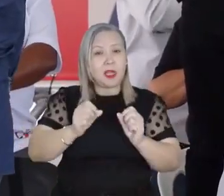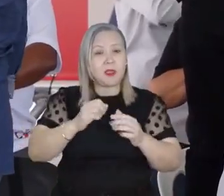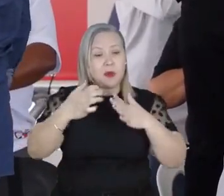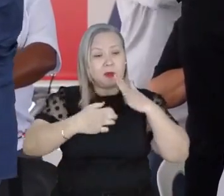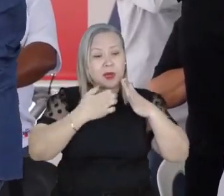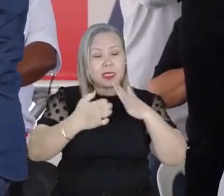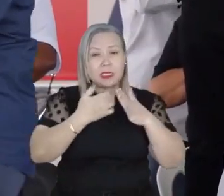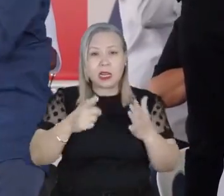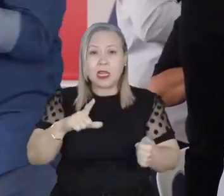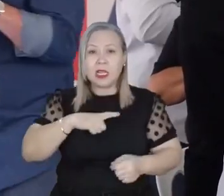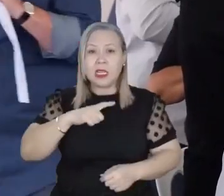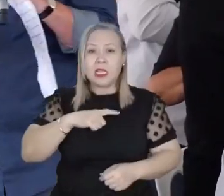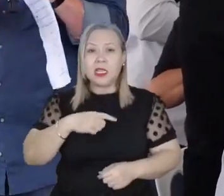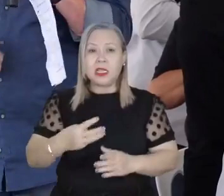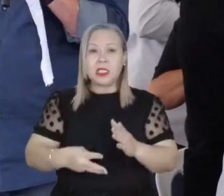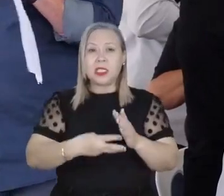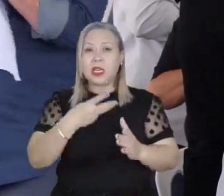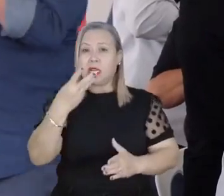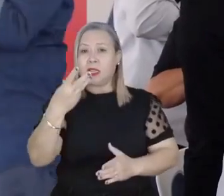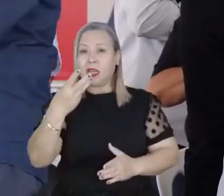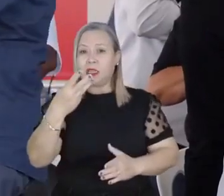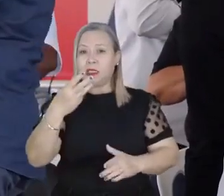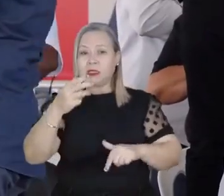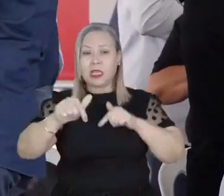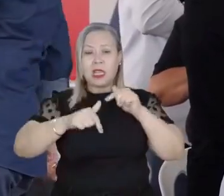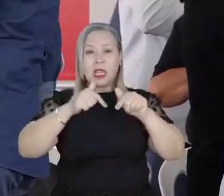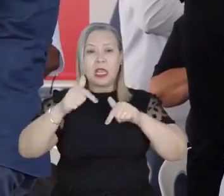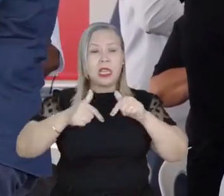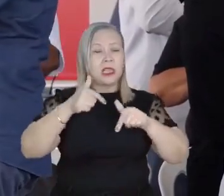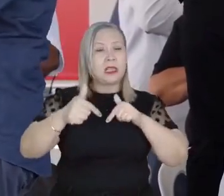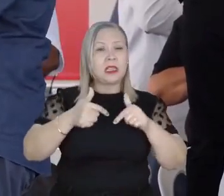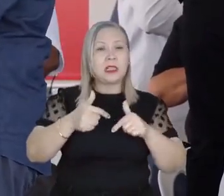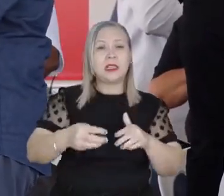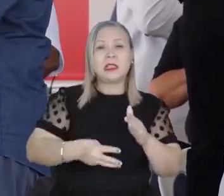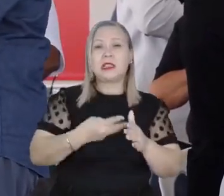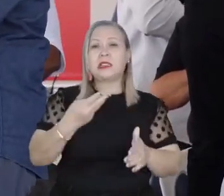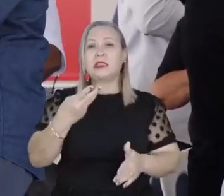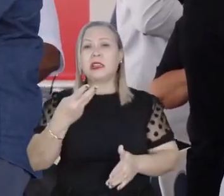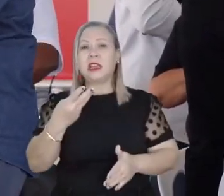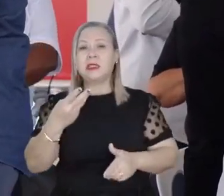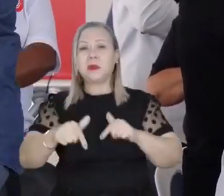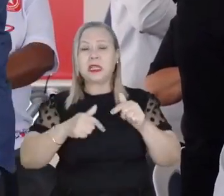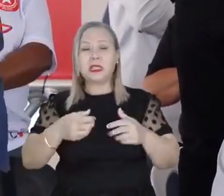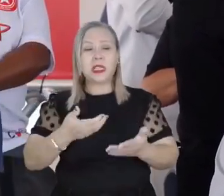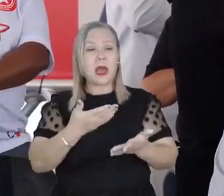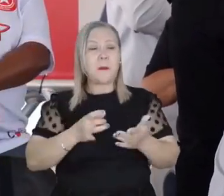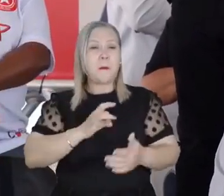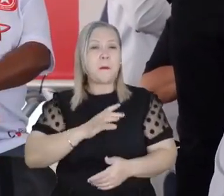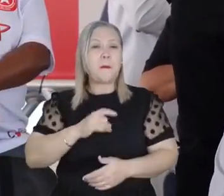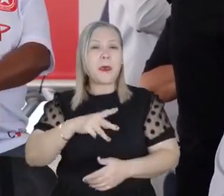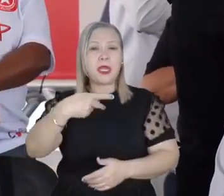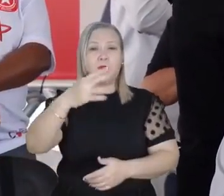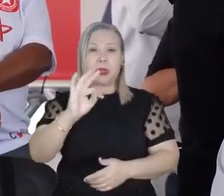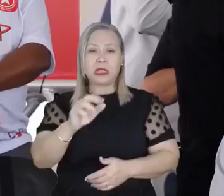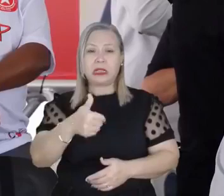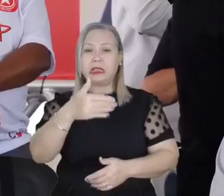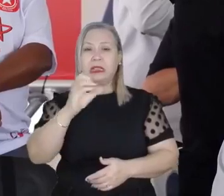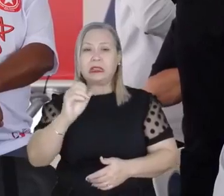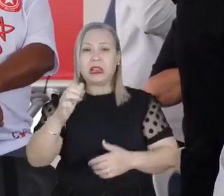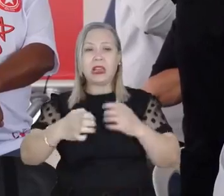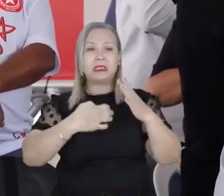do PT. Empresário que tinha 10 empregados tinha medo do PT. O Zé Alencar falava, vou seu bobo. Eu